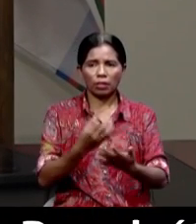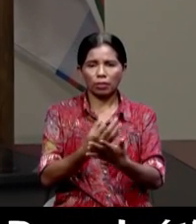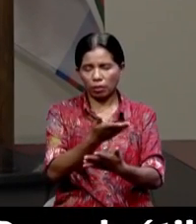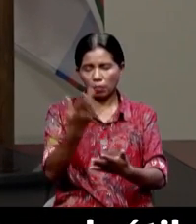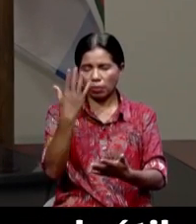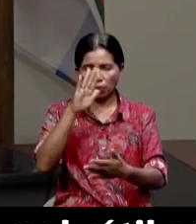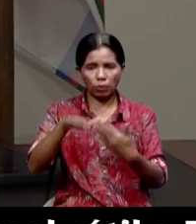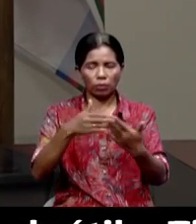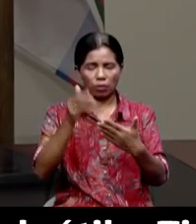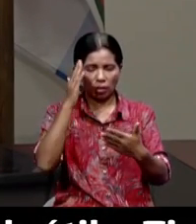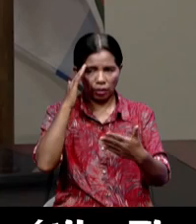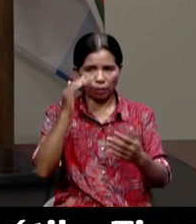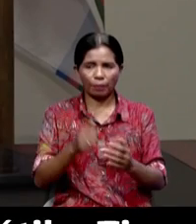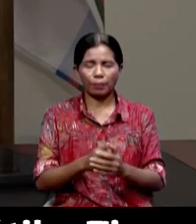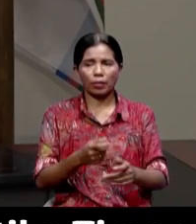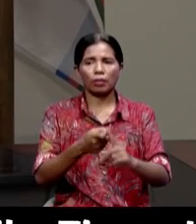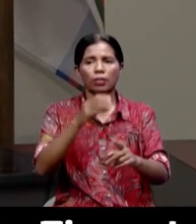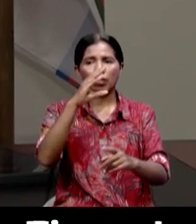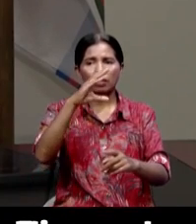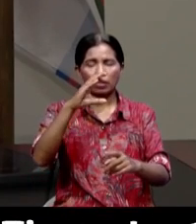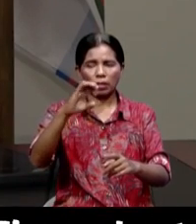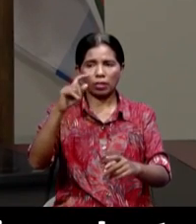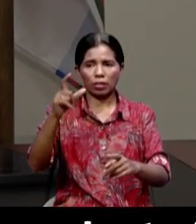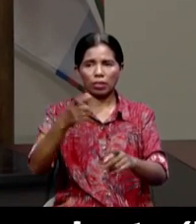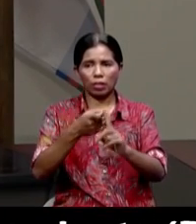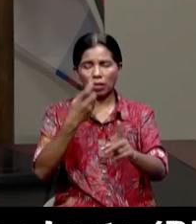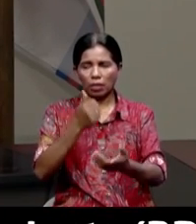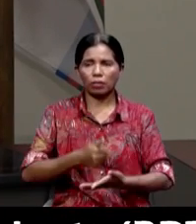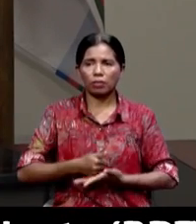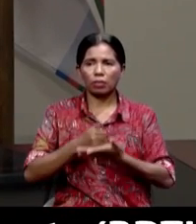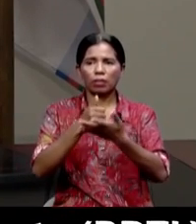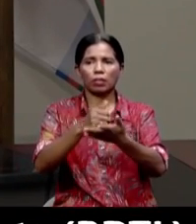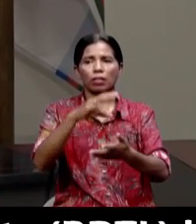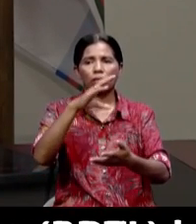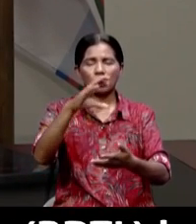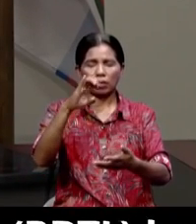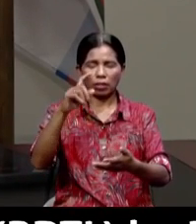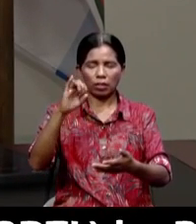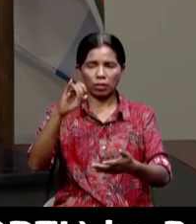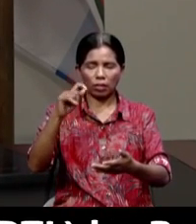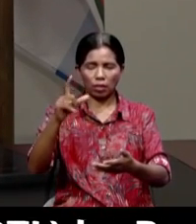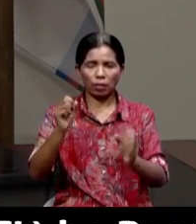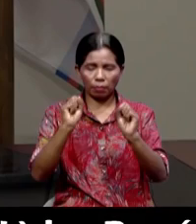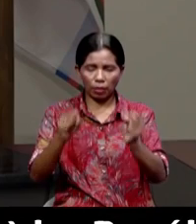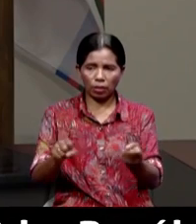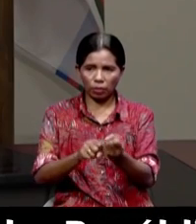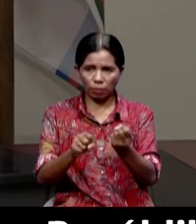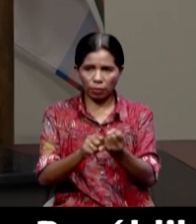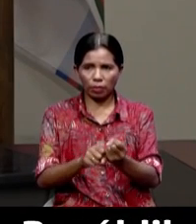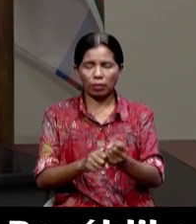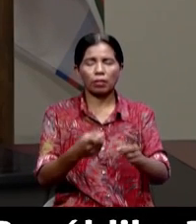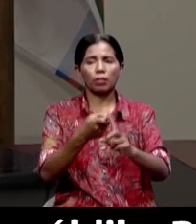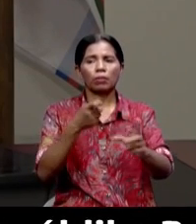atene e parte câmara comércio ajuda de parte logística na vida câmara comércio pelo contribui então é mais